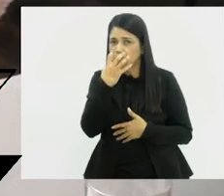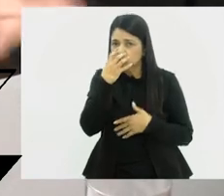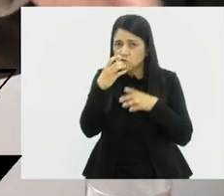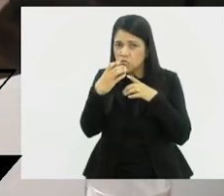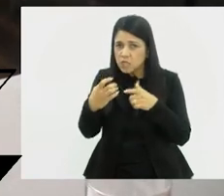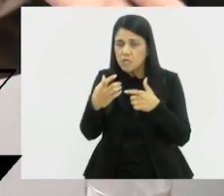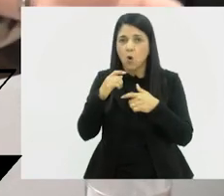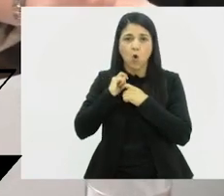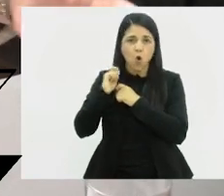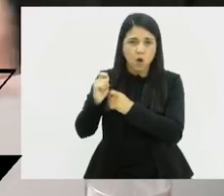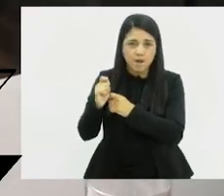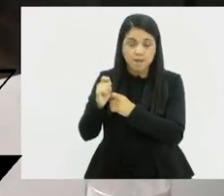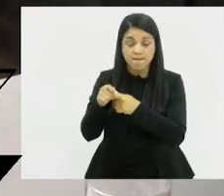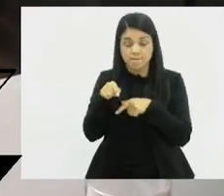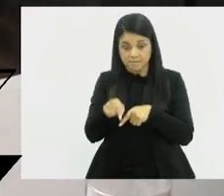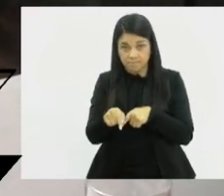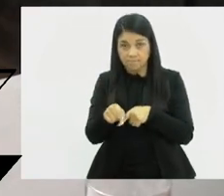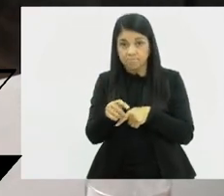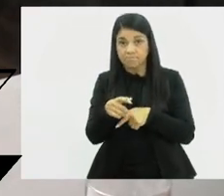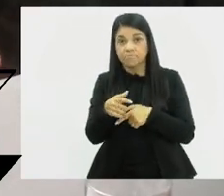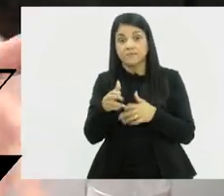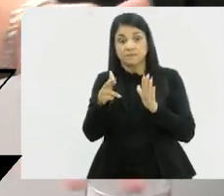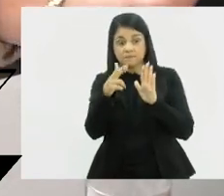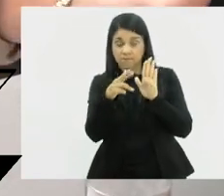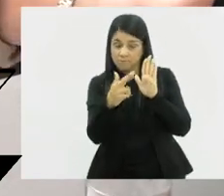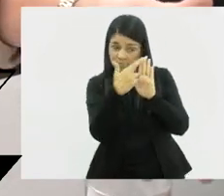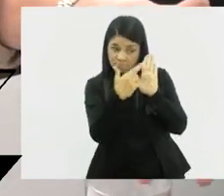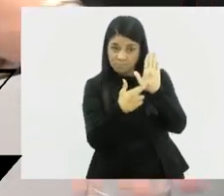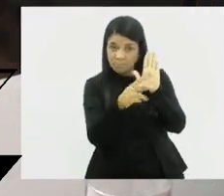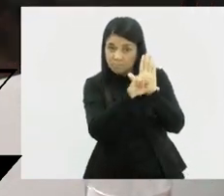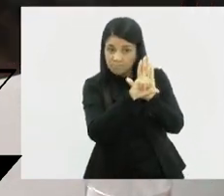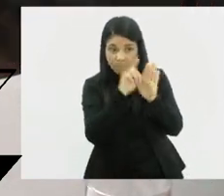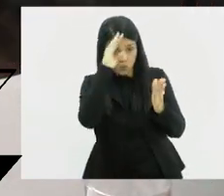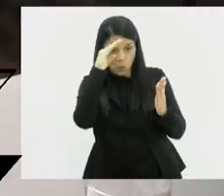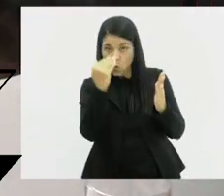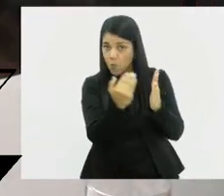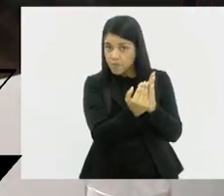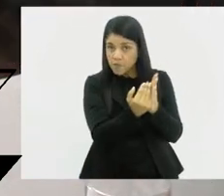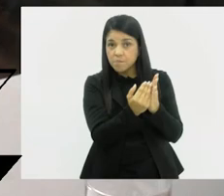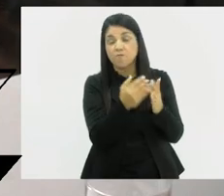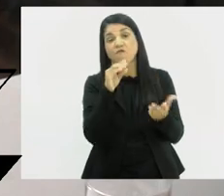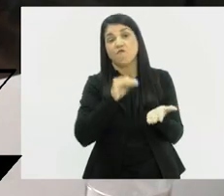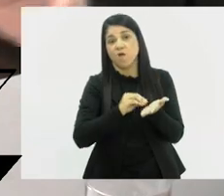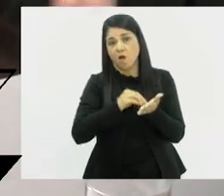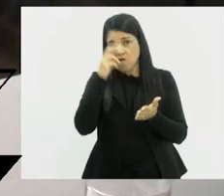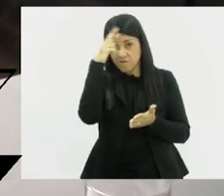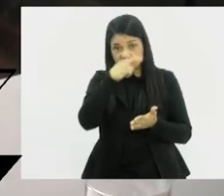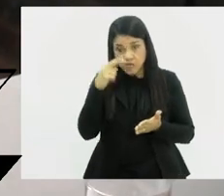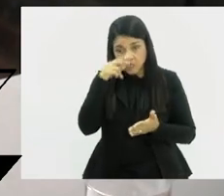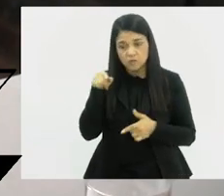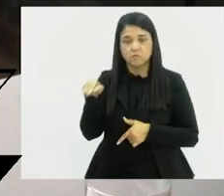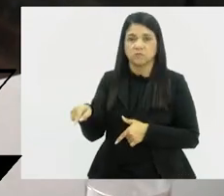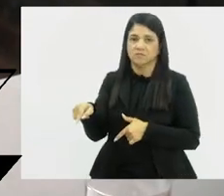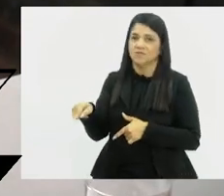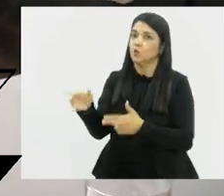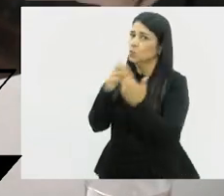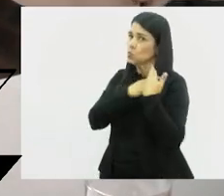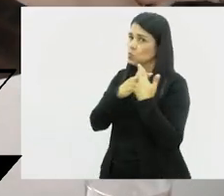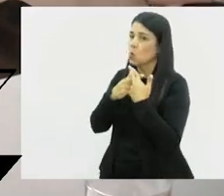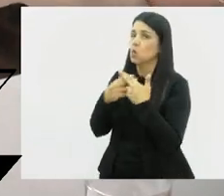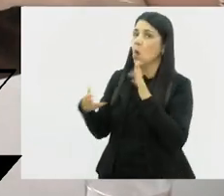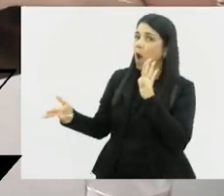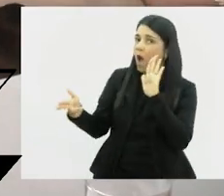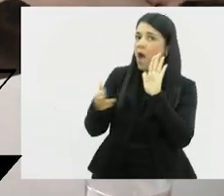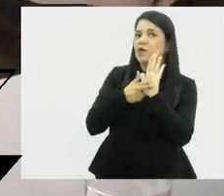no mínimo, minimamente, se a legislação administrativa não for cumprida por falta de fiscalização, ele está assumindo o risco de produzir